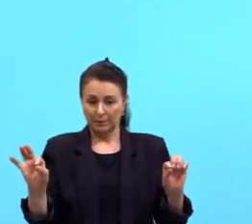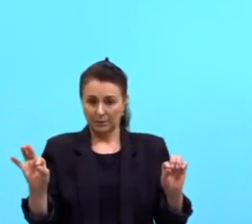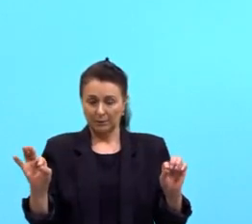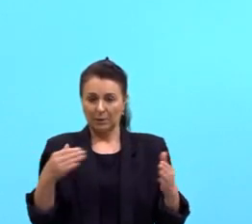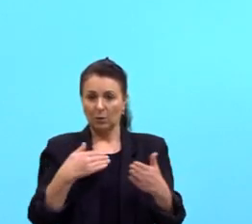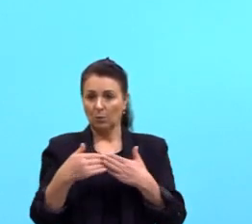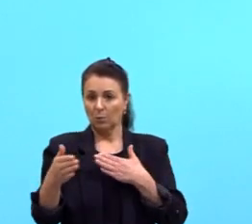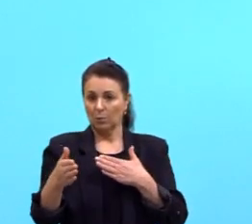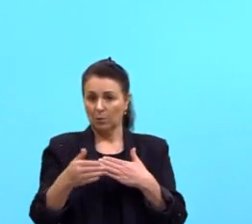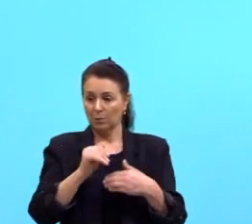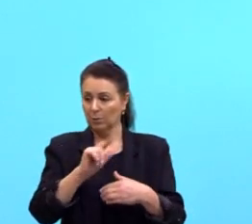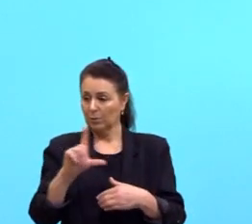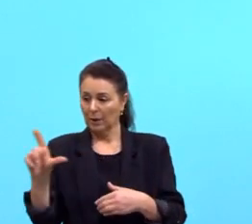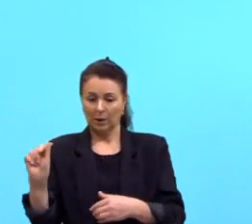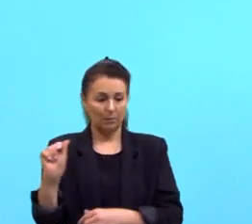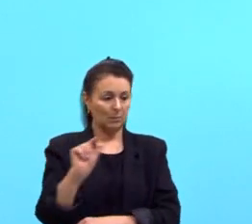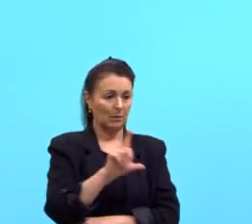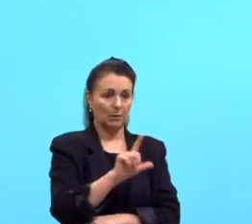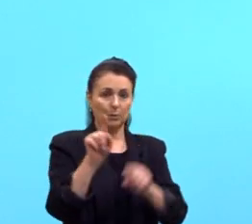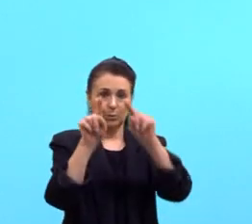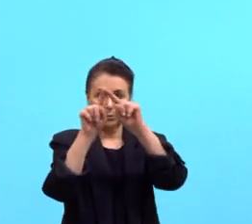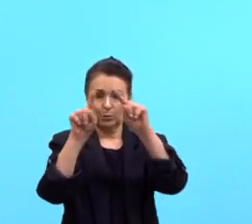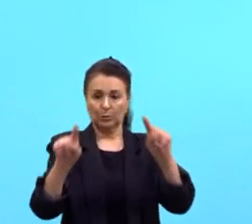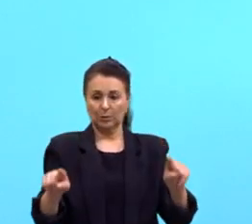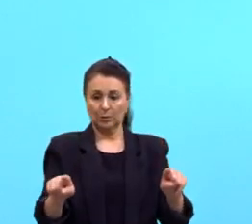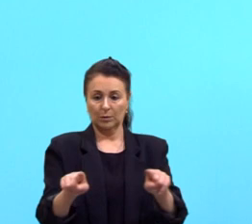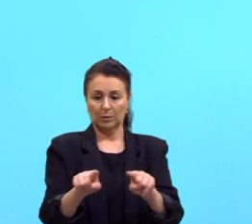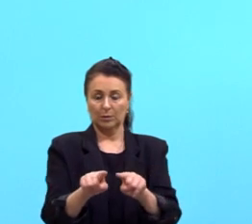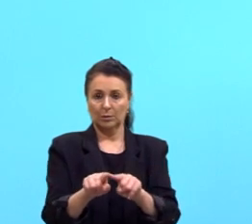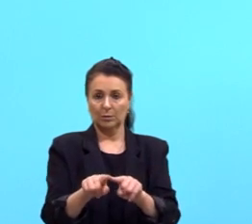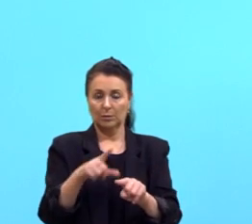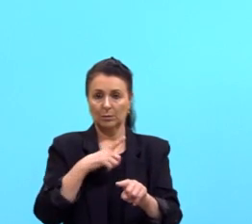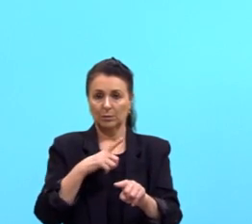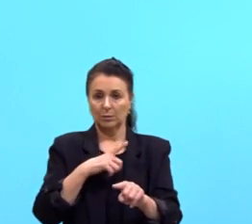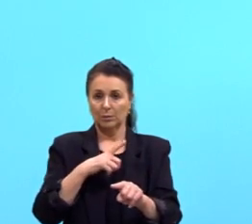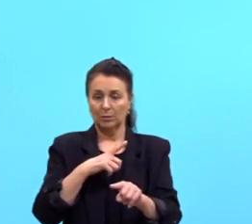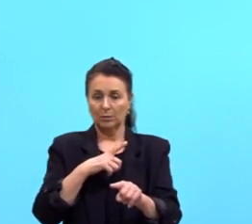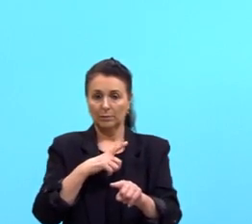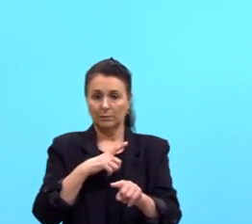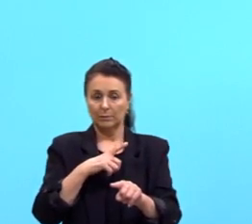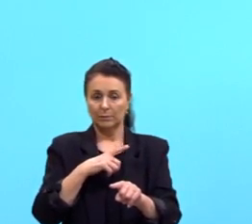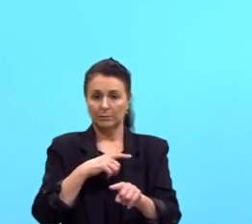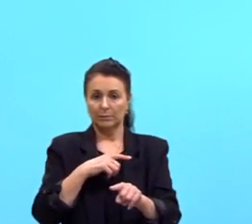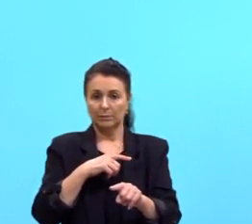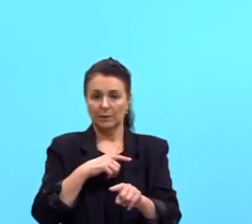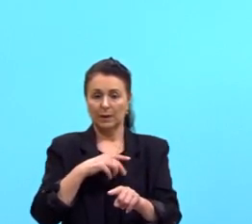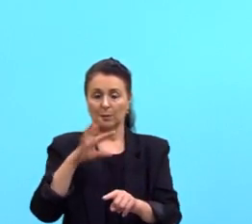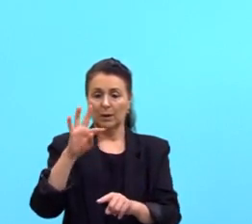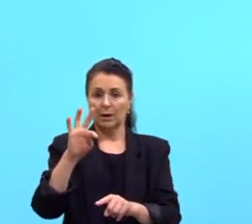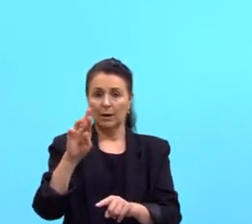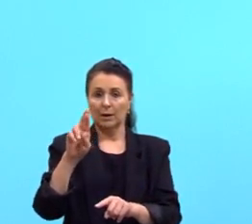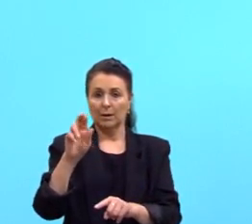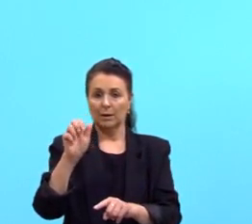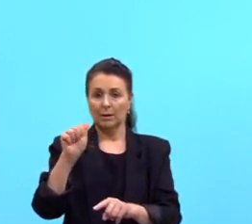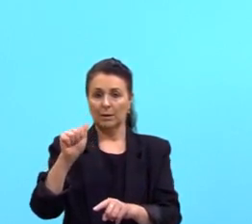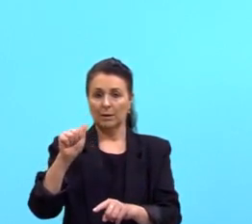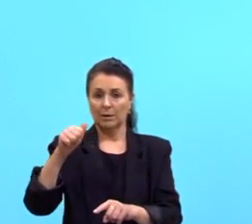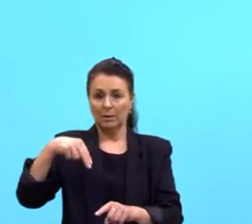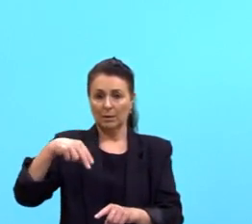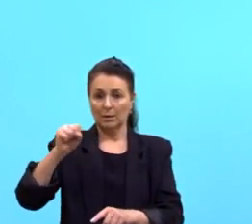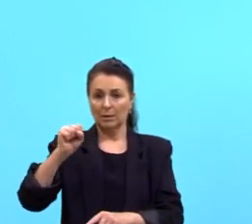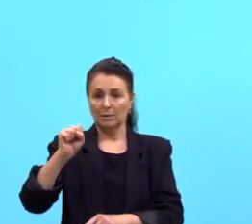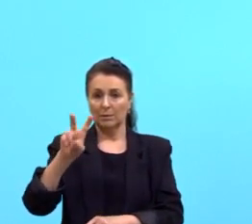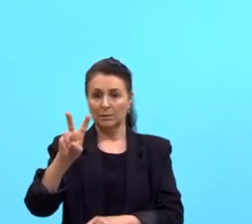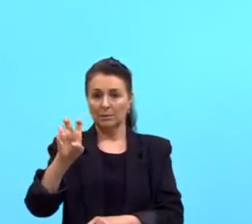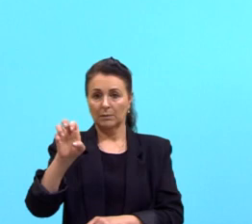dos outros dois lados do nosso triângulo nós temos o que o que nós chamamos de transversal então nós temos